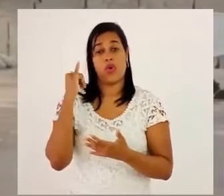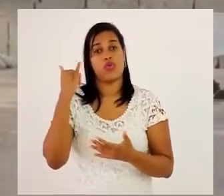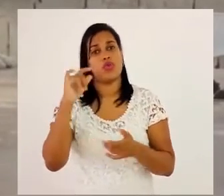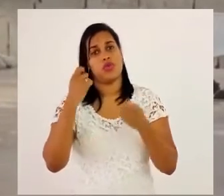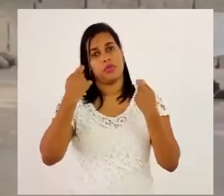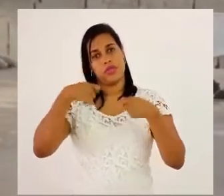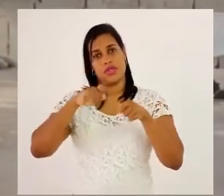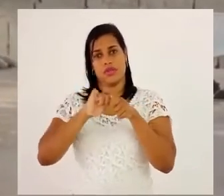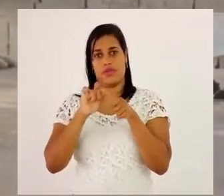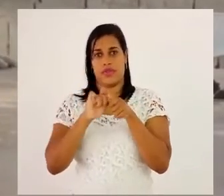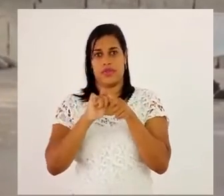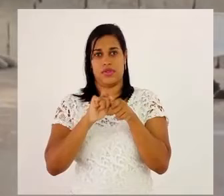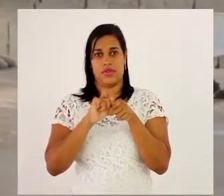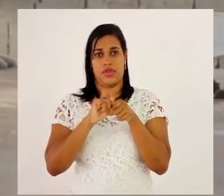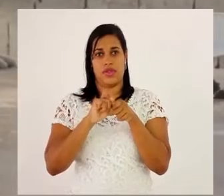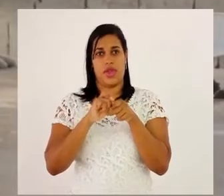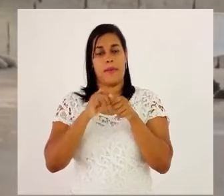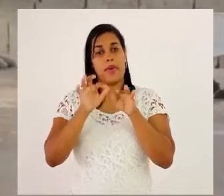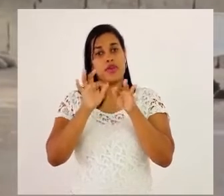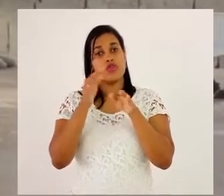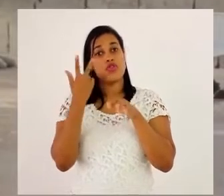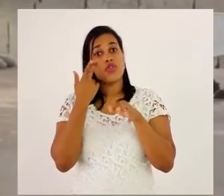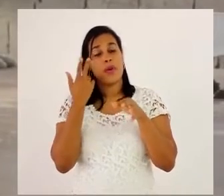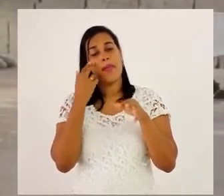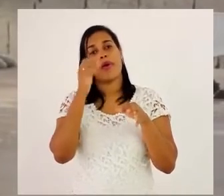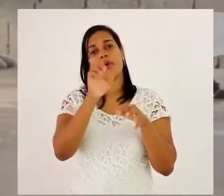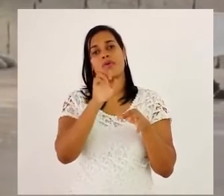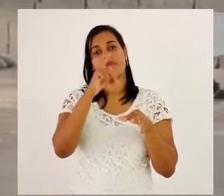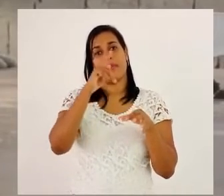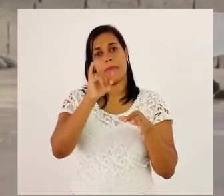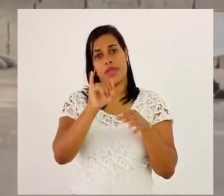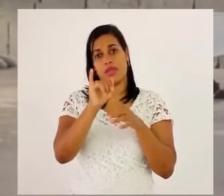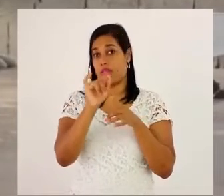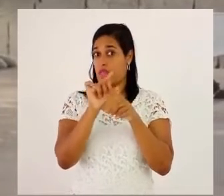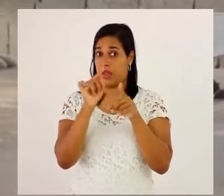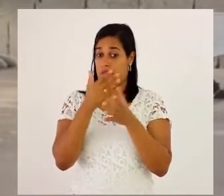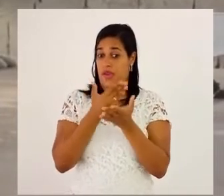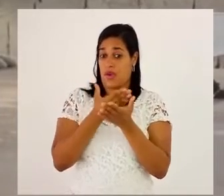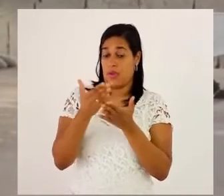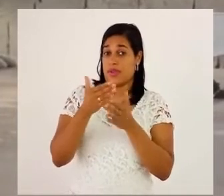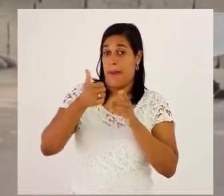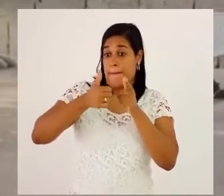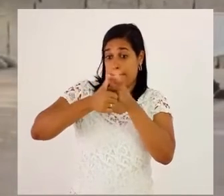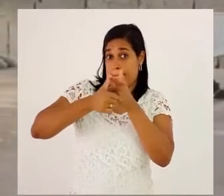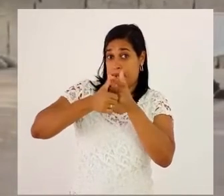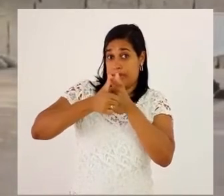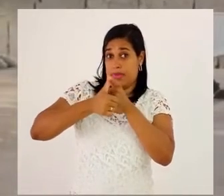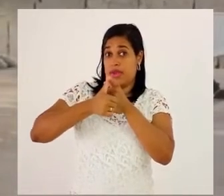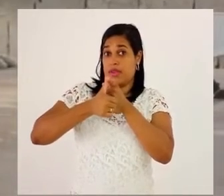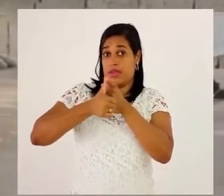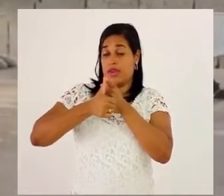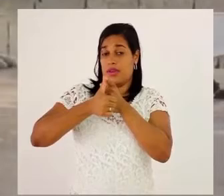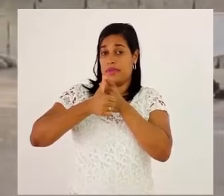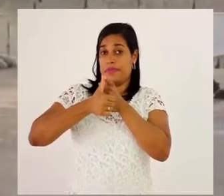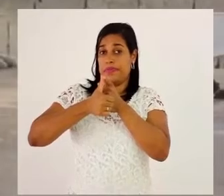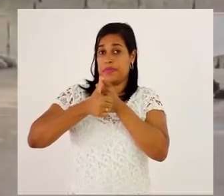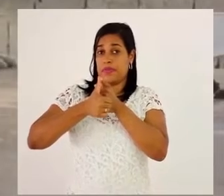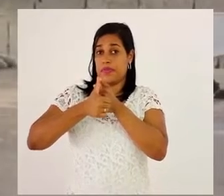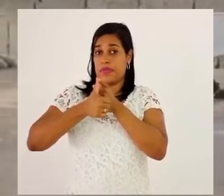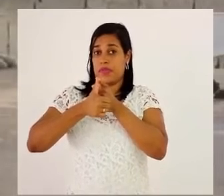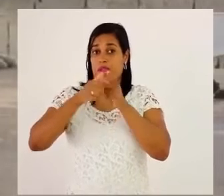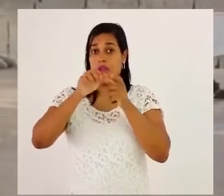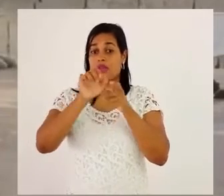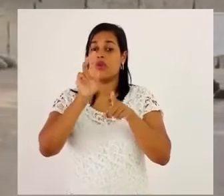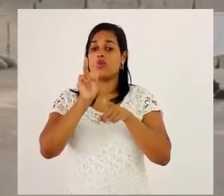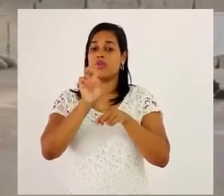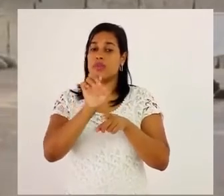gente vai fazer. A mais comum é o EPI. Mas a gente não vai começar pelo EPI. A primeira medida de controle que a gente vai tentar tomar são os equipamentos